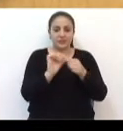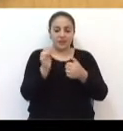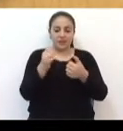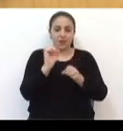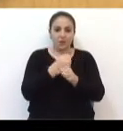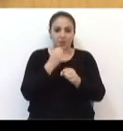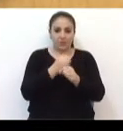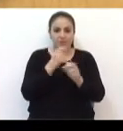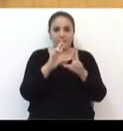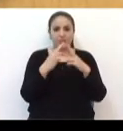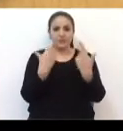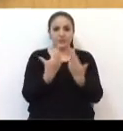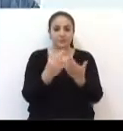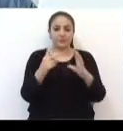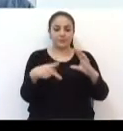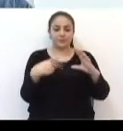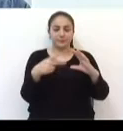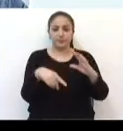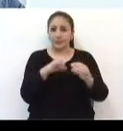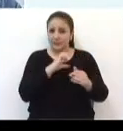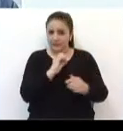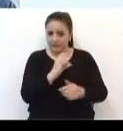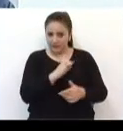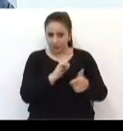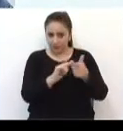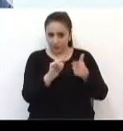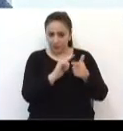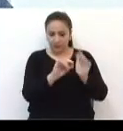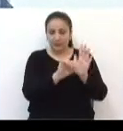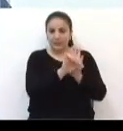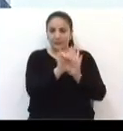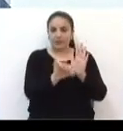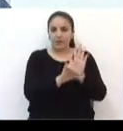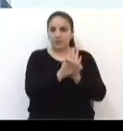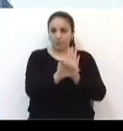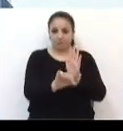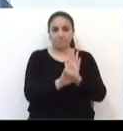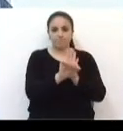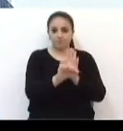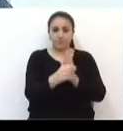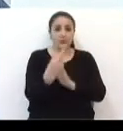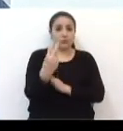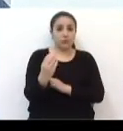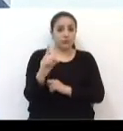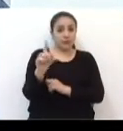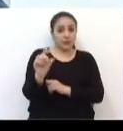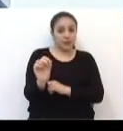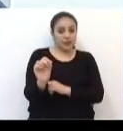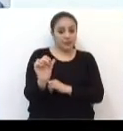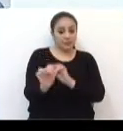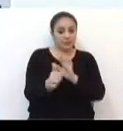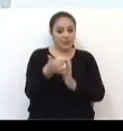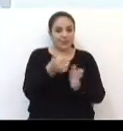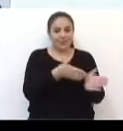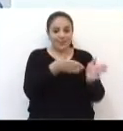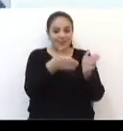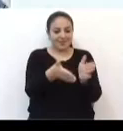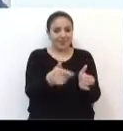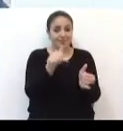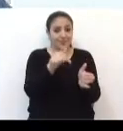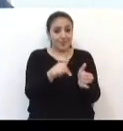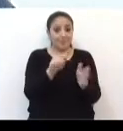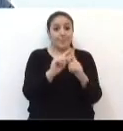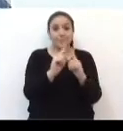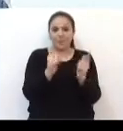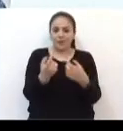na Câmara de Vereadores. Deu um problema na licitação ainda em 2010 para a primeira etapa, mas